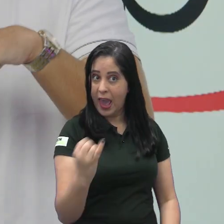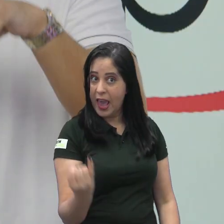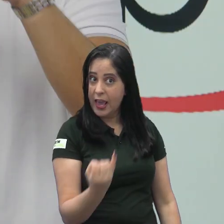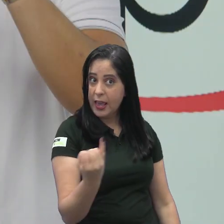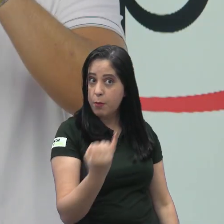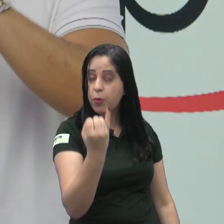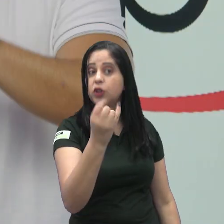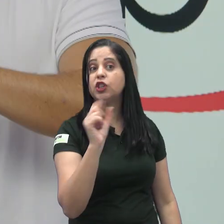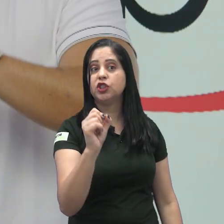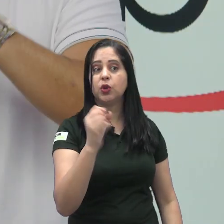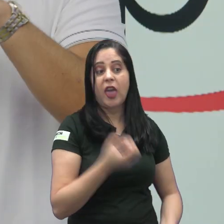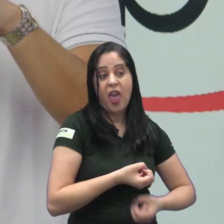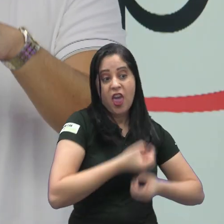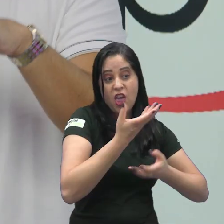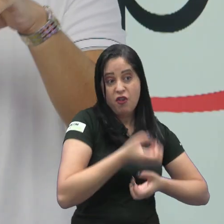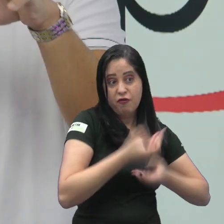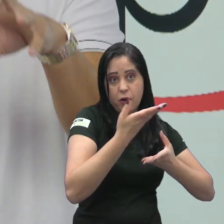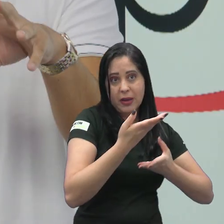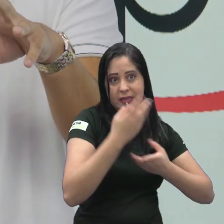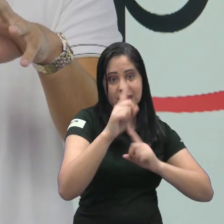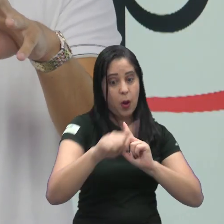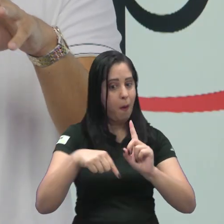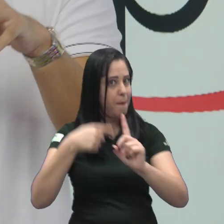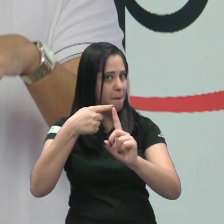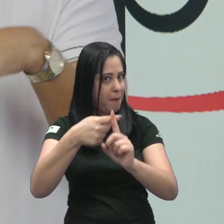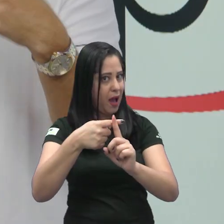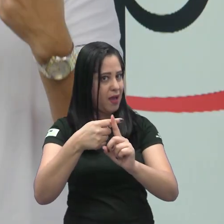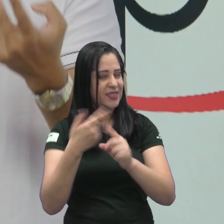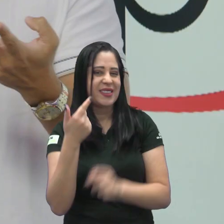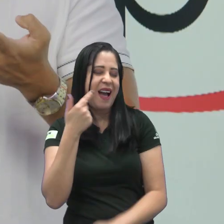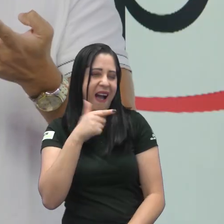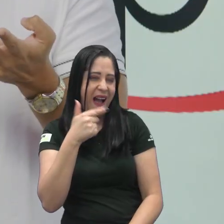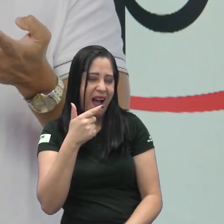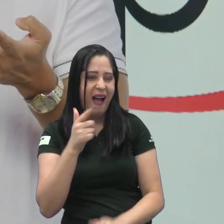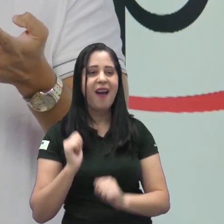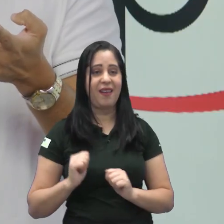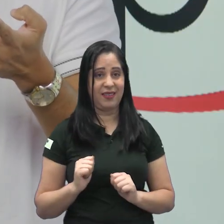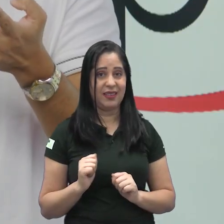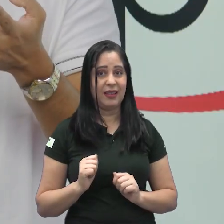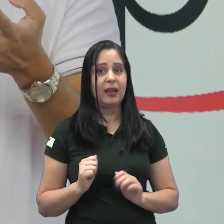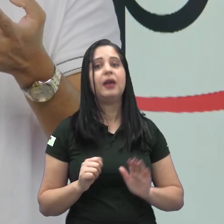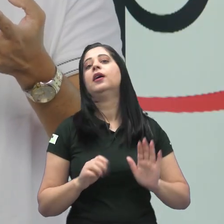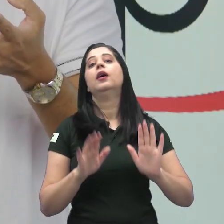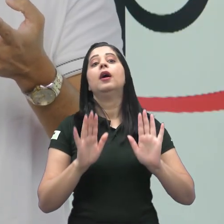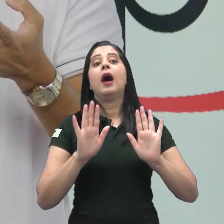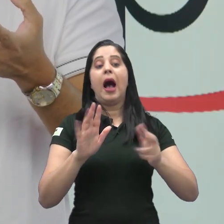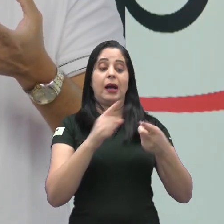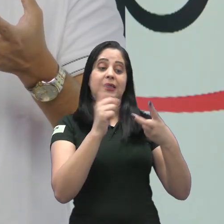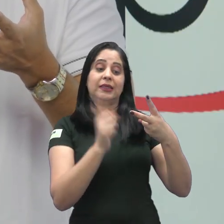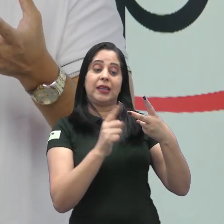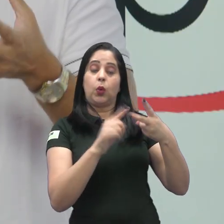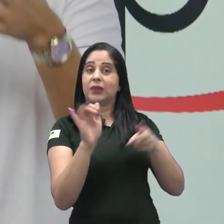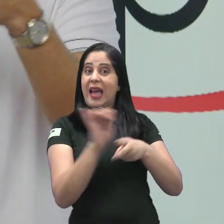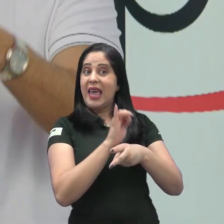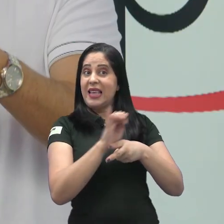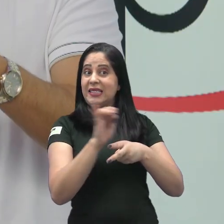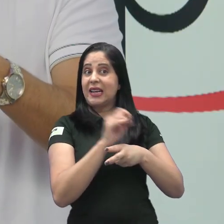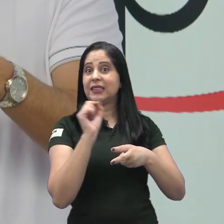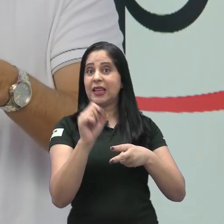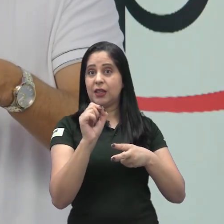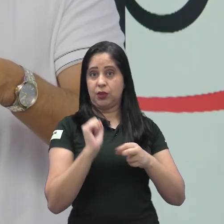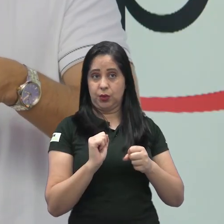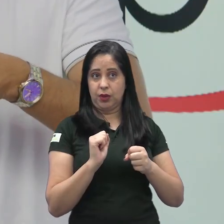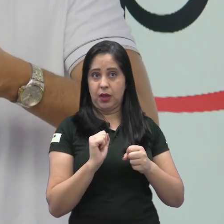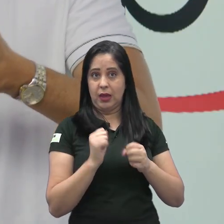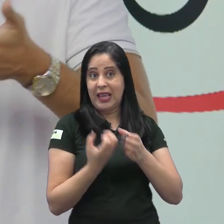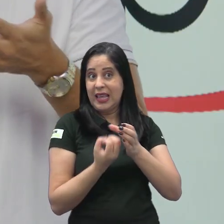que tenha informação mais entretenimento. E a segunda estratégia é justamente você fazer um conteúdo, ainda mais nos